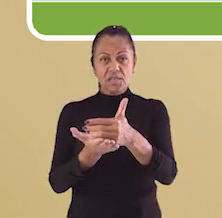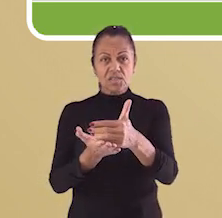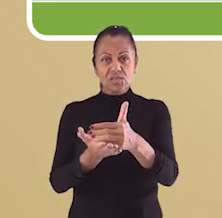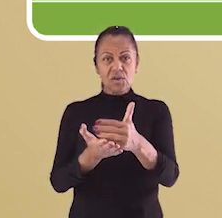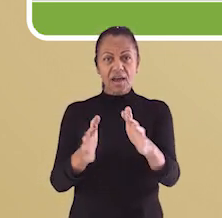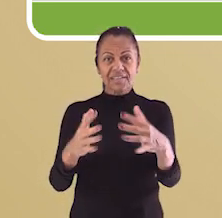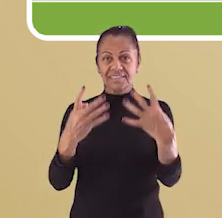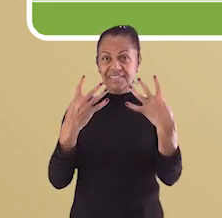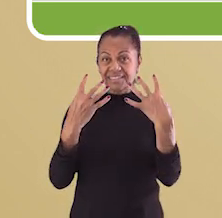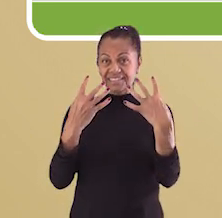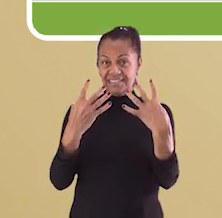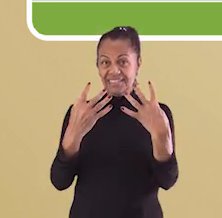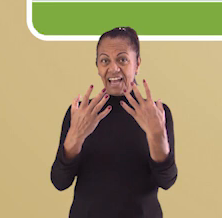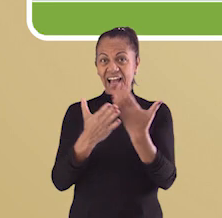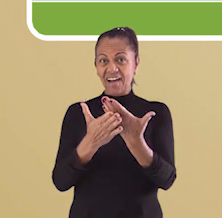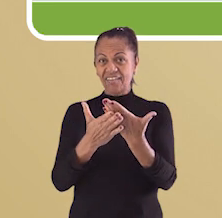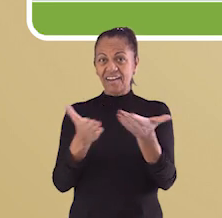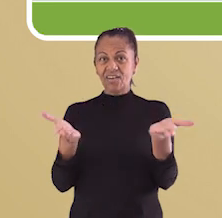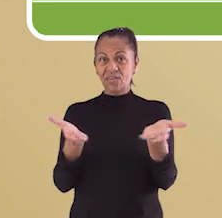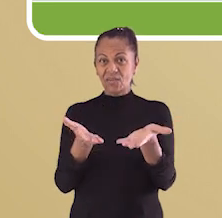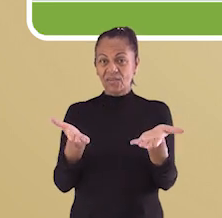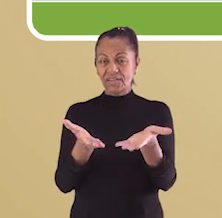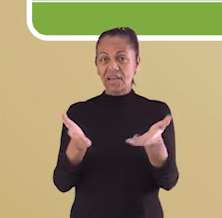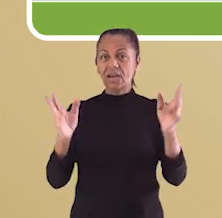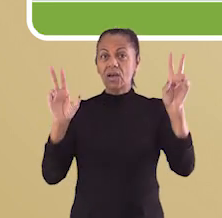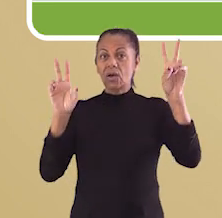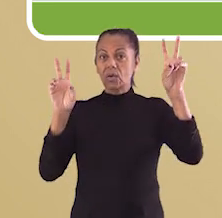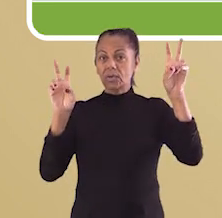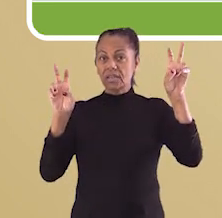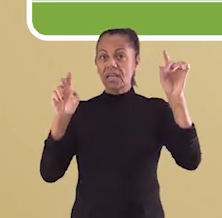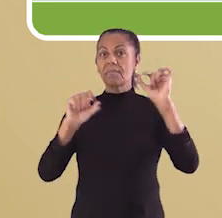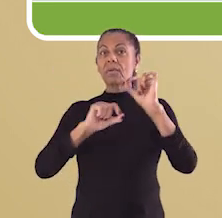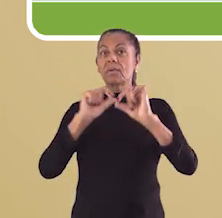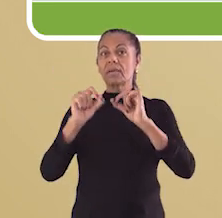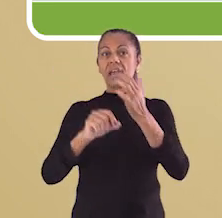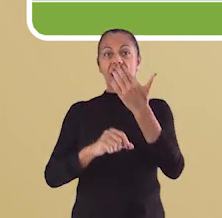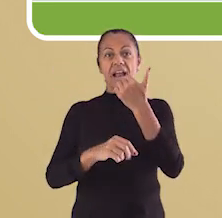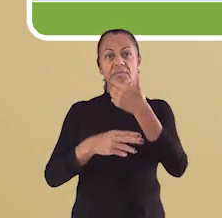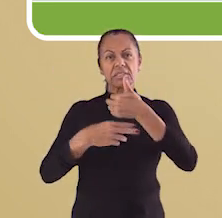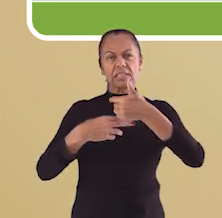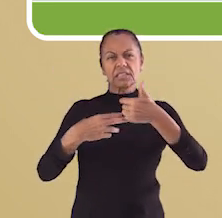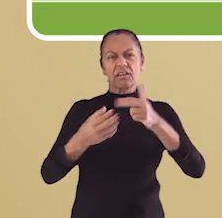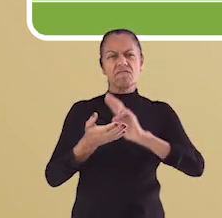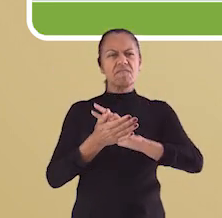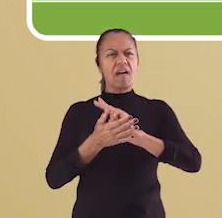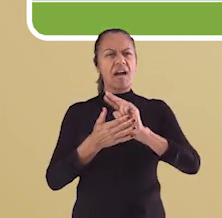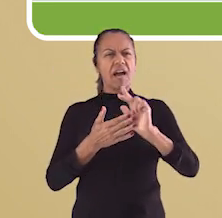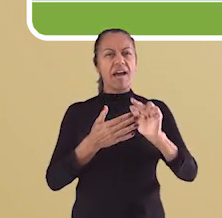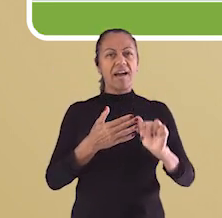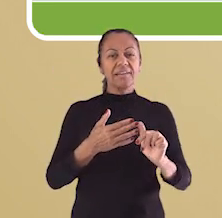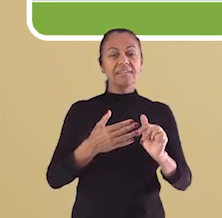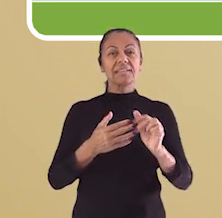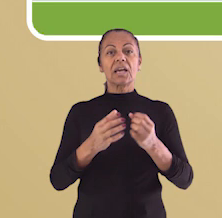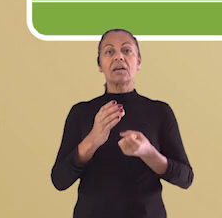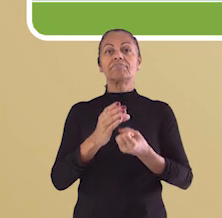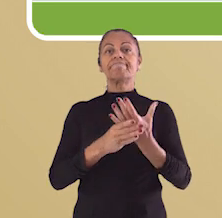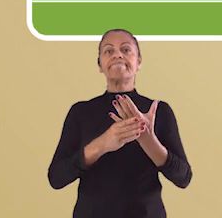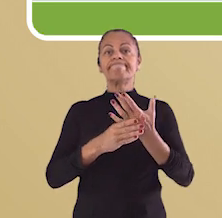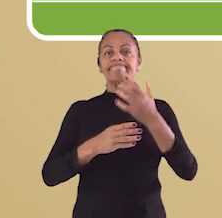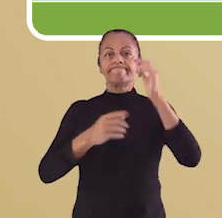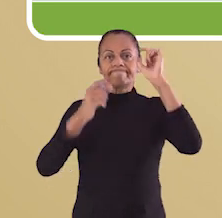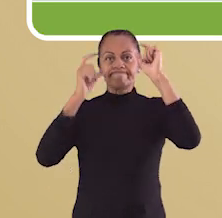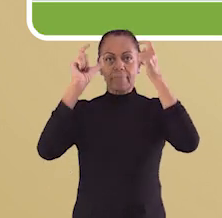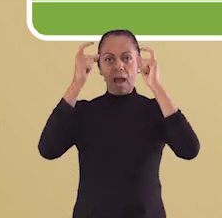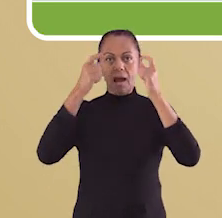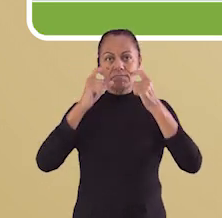a nossa aula é sobre distúrbios alimentares e saúde do corpo. Marque a sua presença pelo QR Code que está aqui na tela, basta